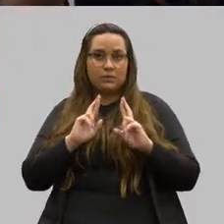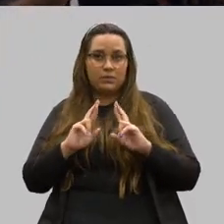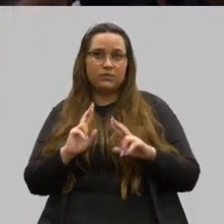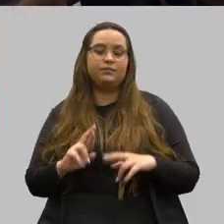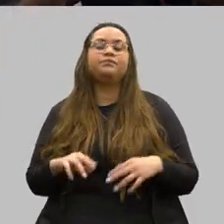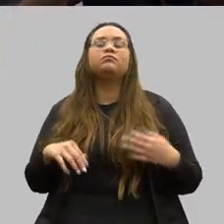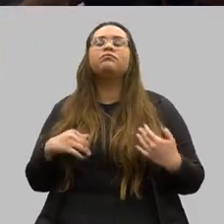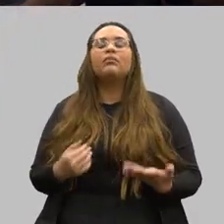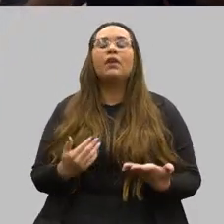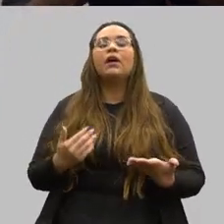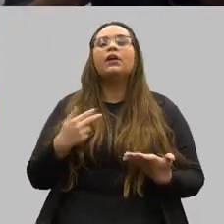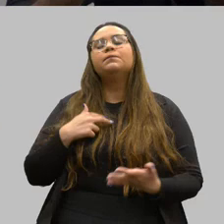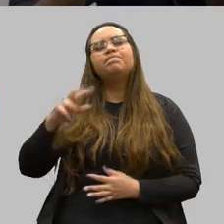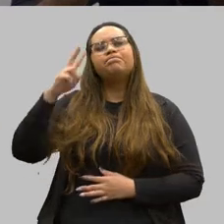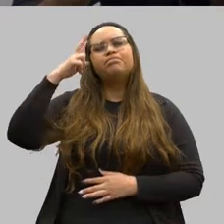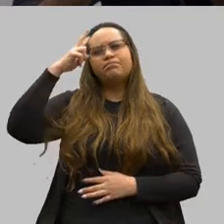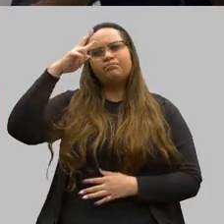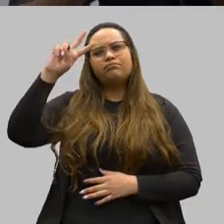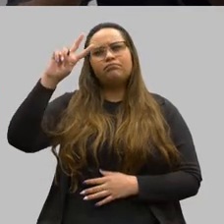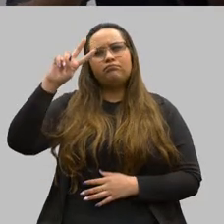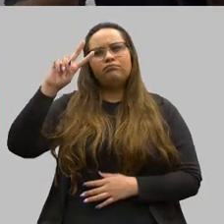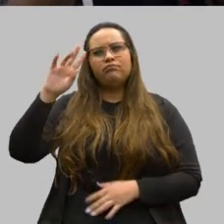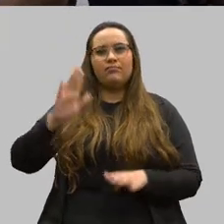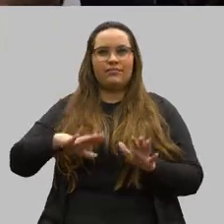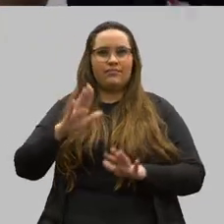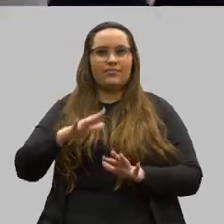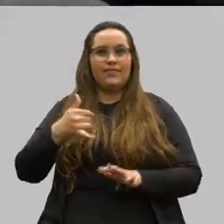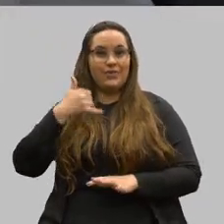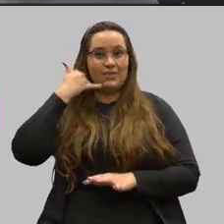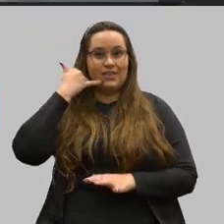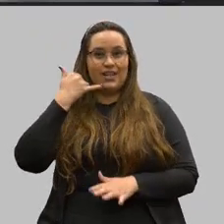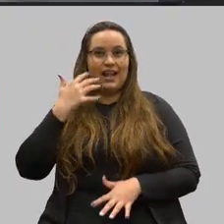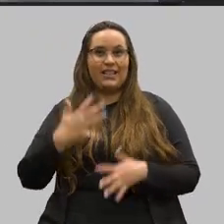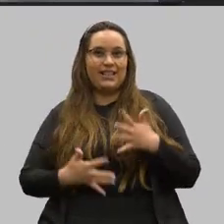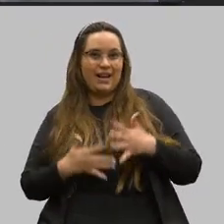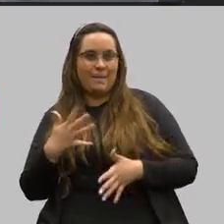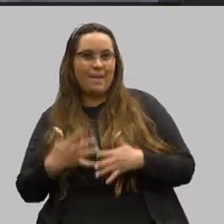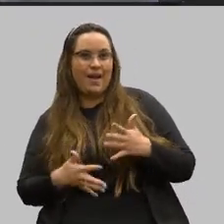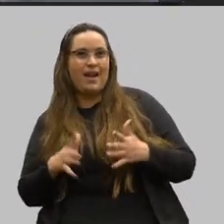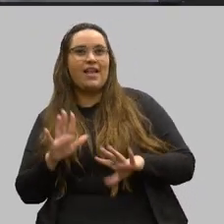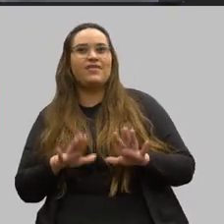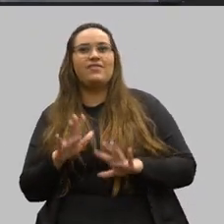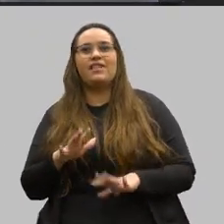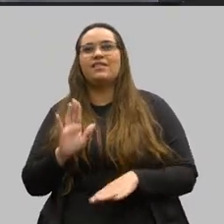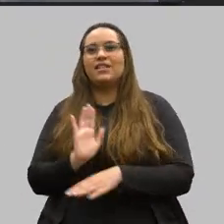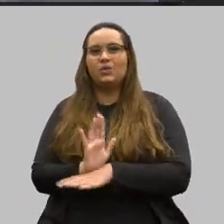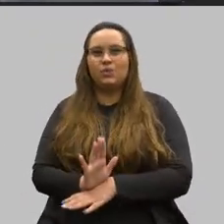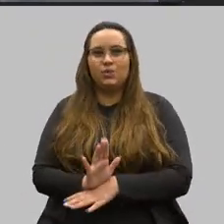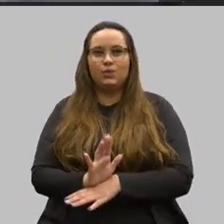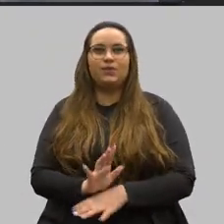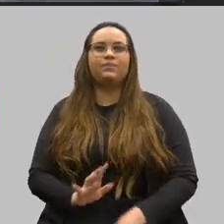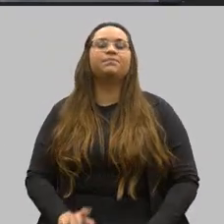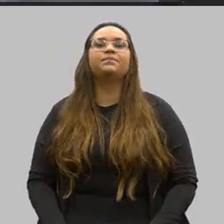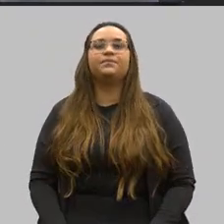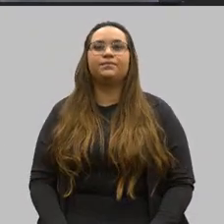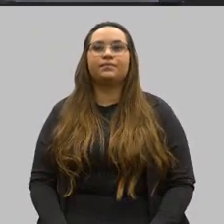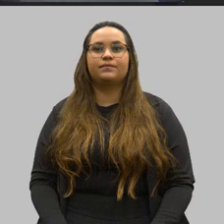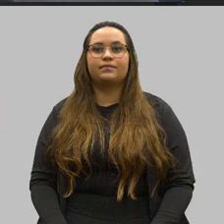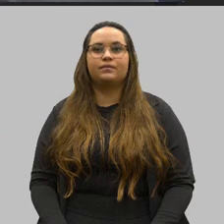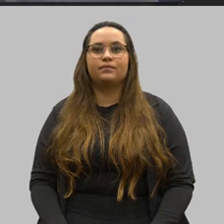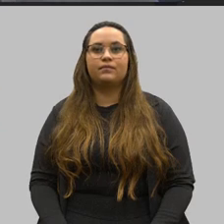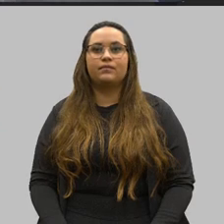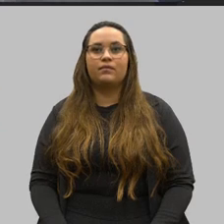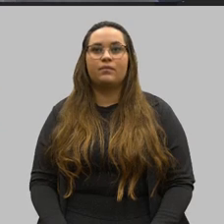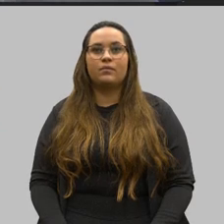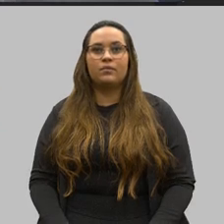tava resgatando aqui a memória o celular às vezes atrapalha mas às vezes ajuda né exatamente tanto que